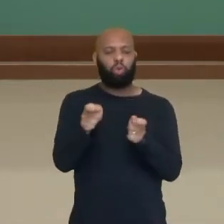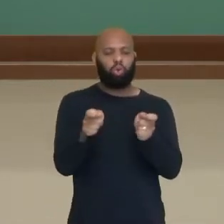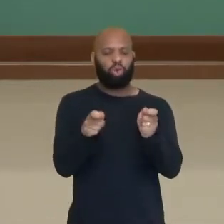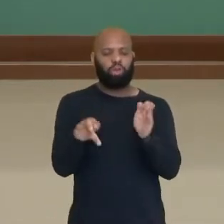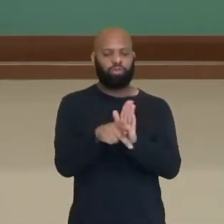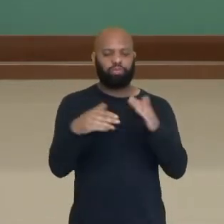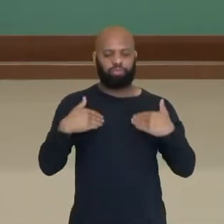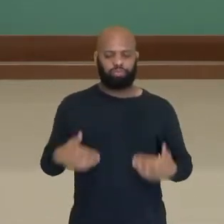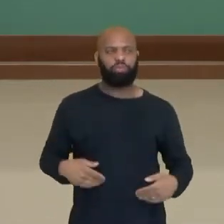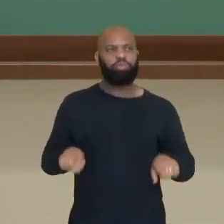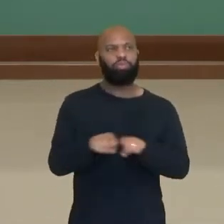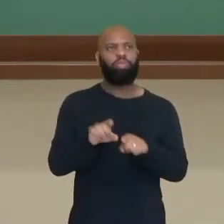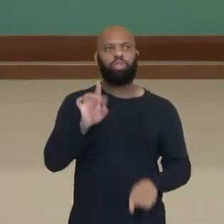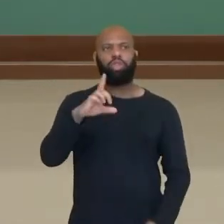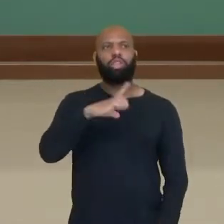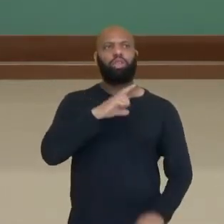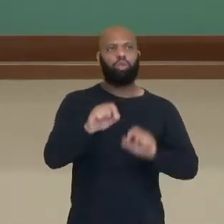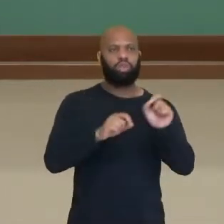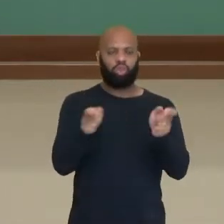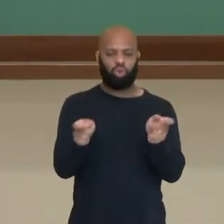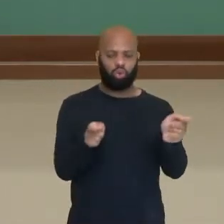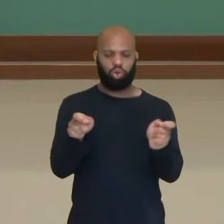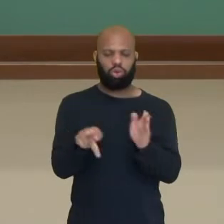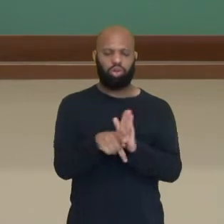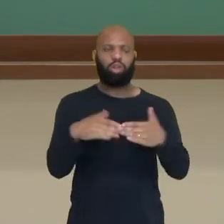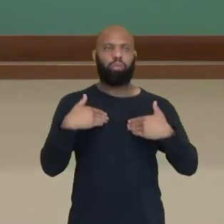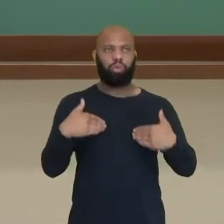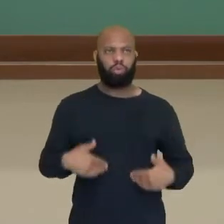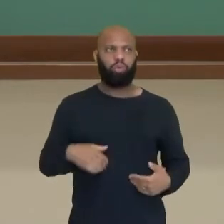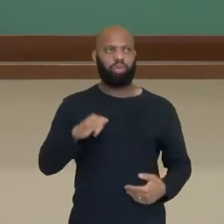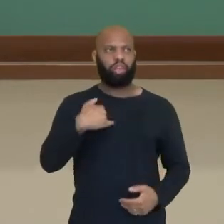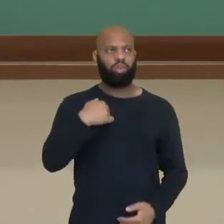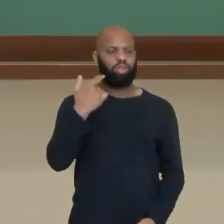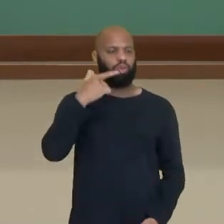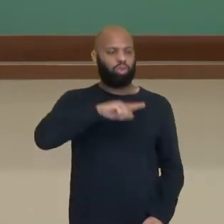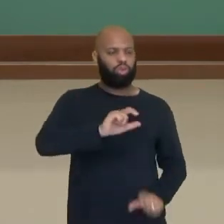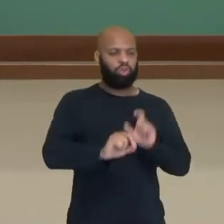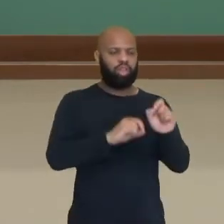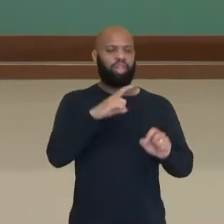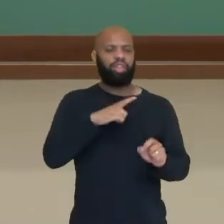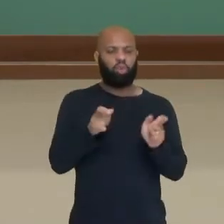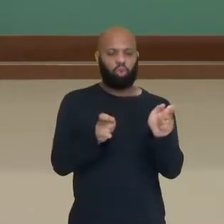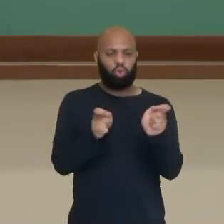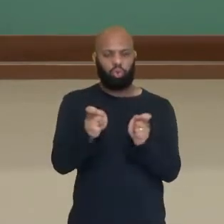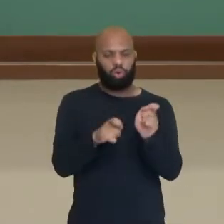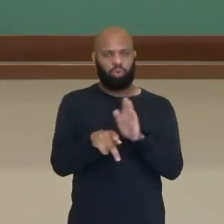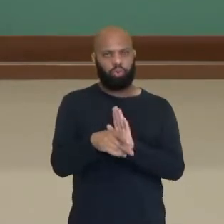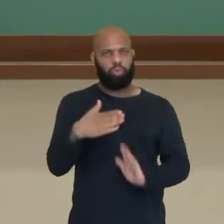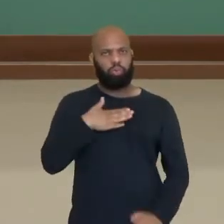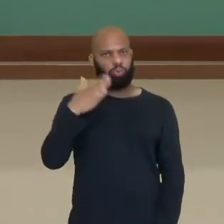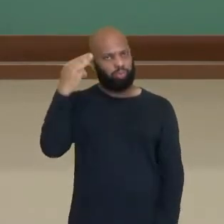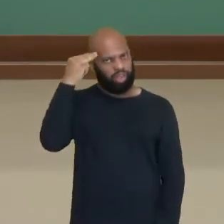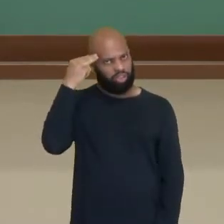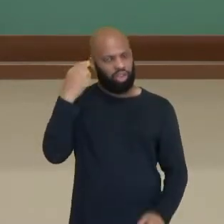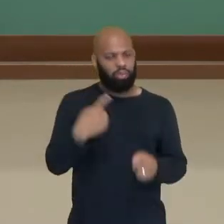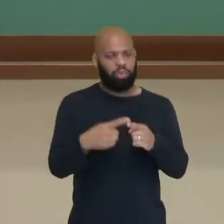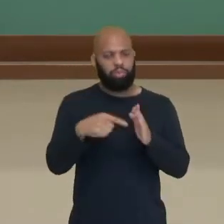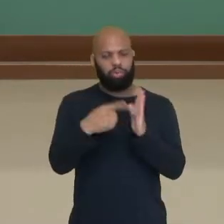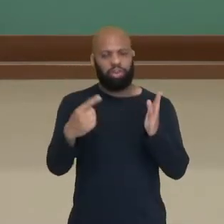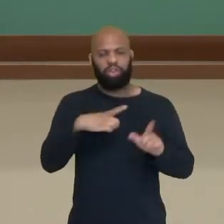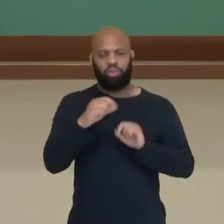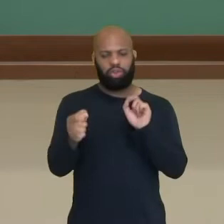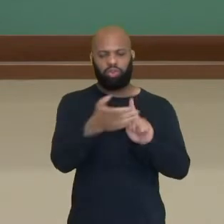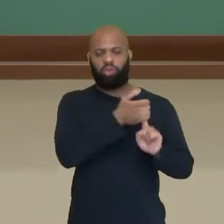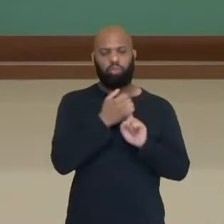Eu só vou ter o controle do meu corpo a partir do momento que eu assumir o controle da minha mente. Então, primeiro eu tenho esse domínio